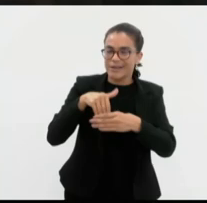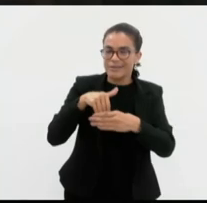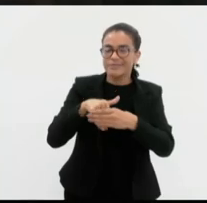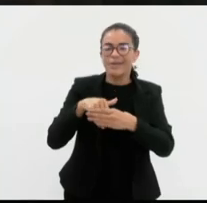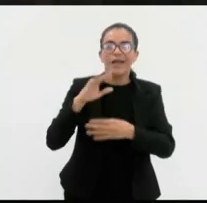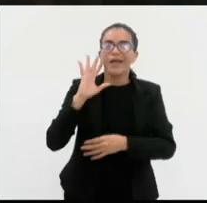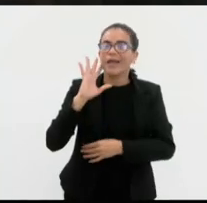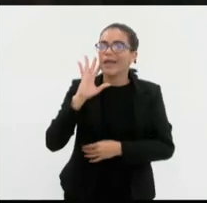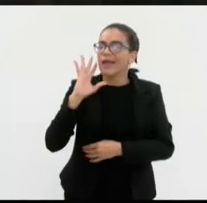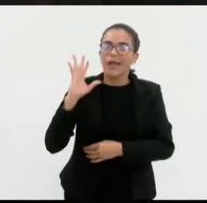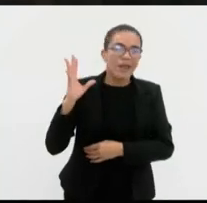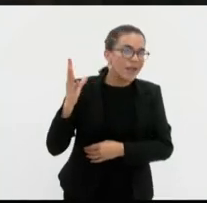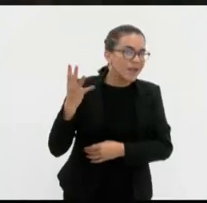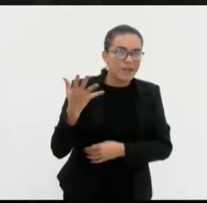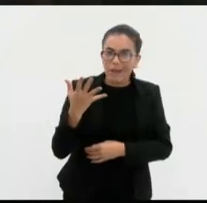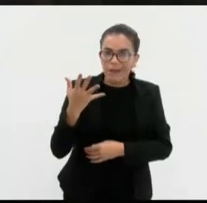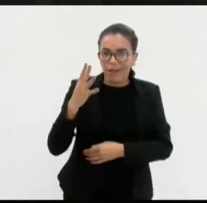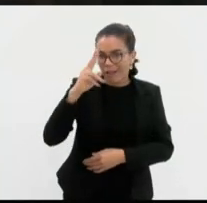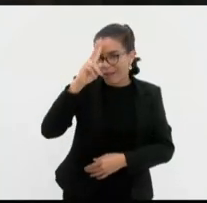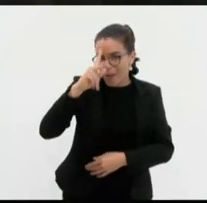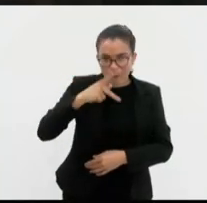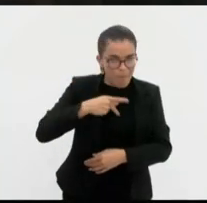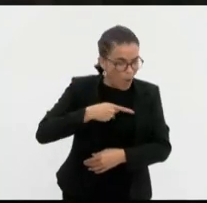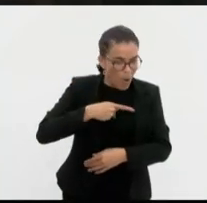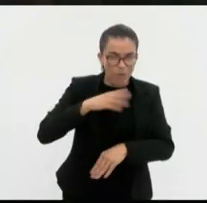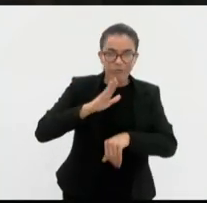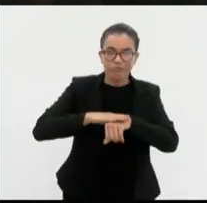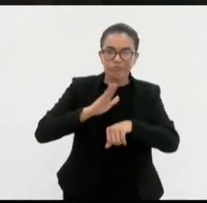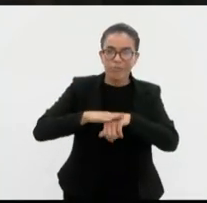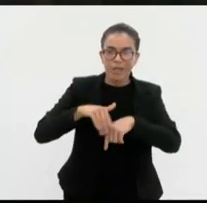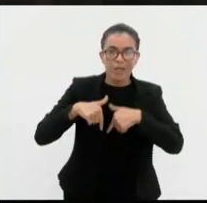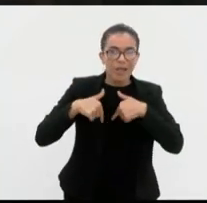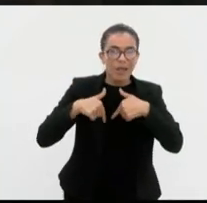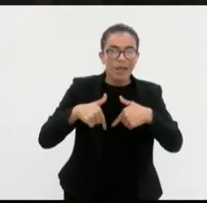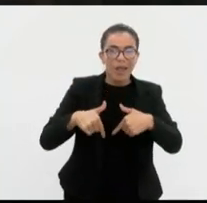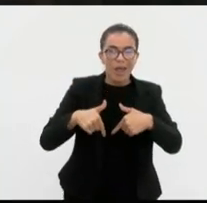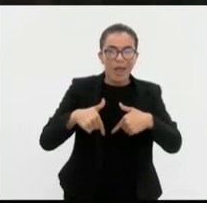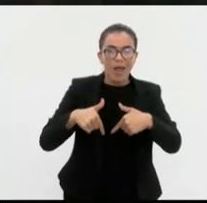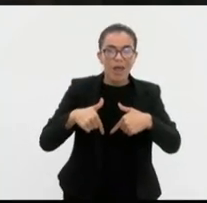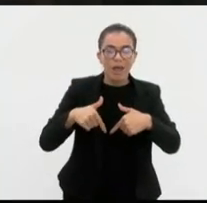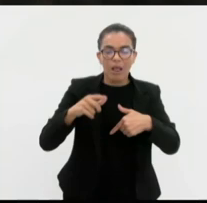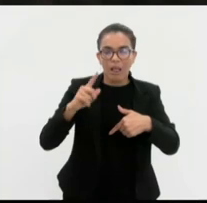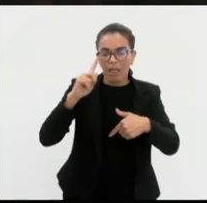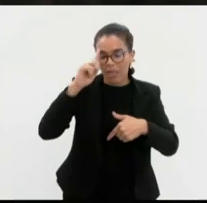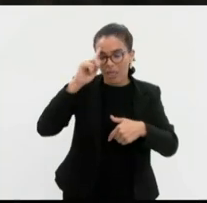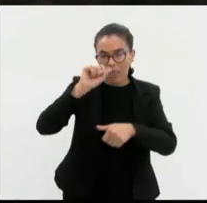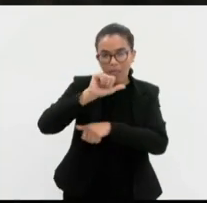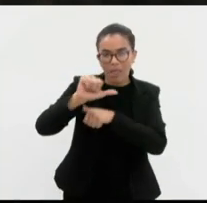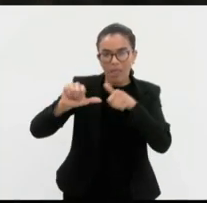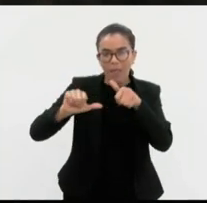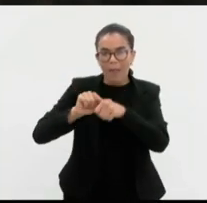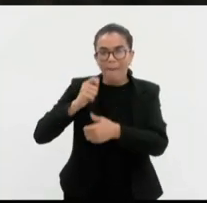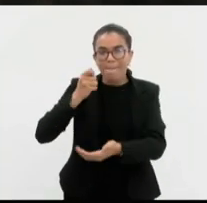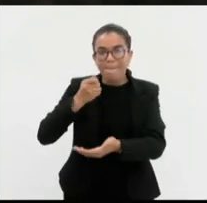resolveu ao talante próprio em vez de pagar a segunda